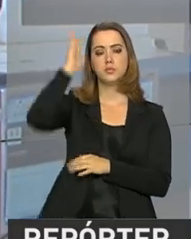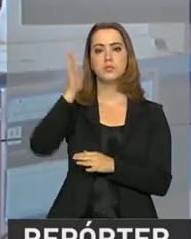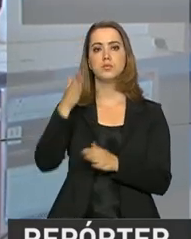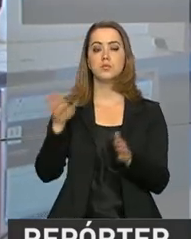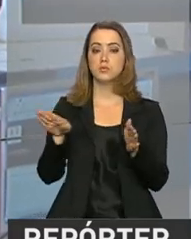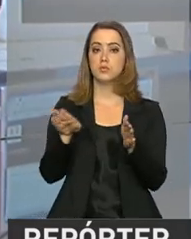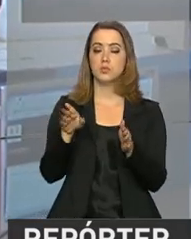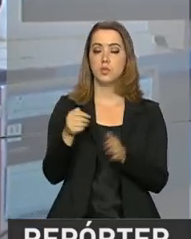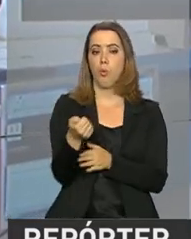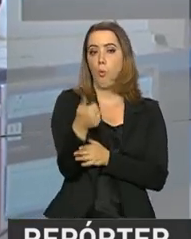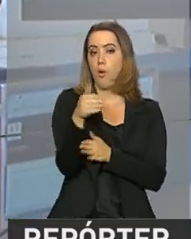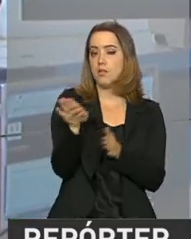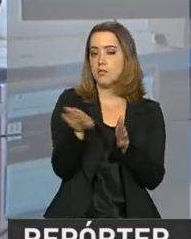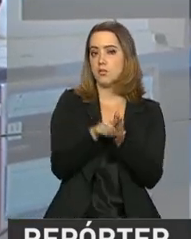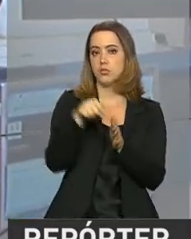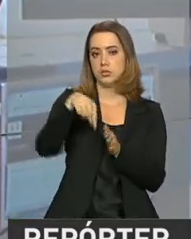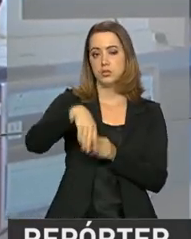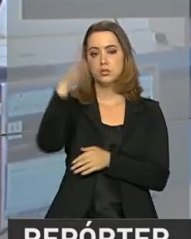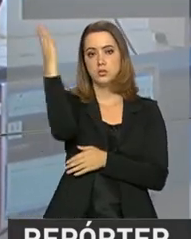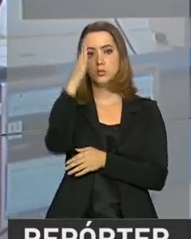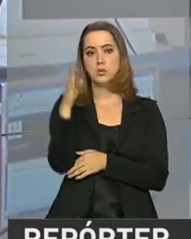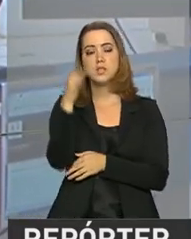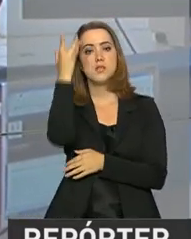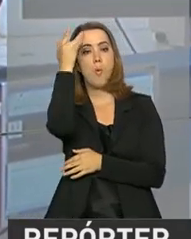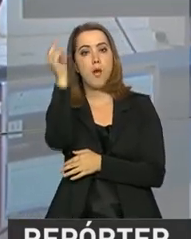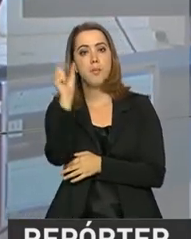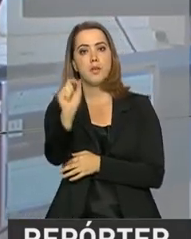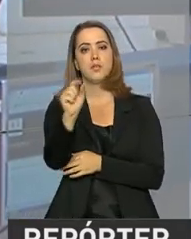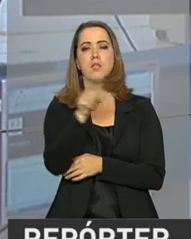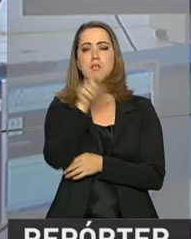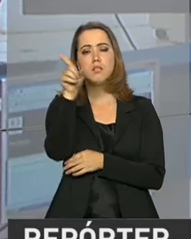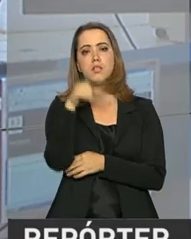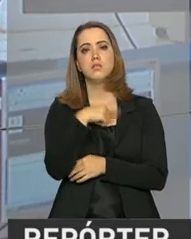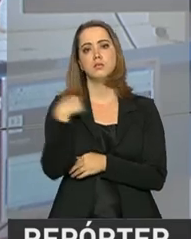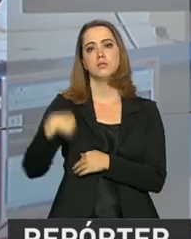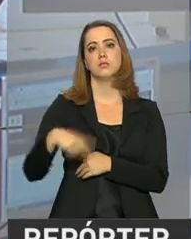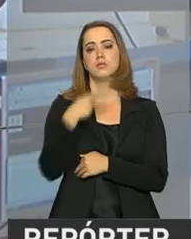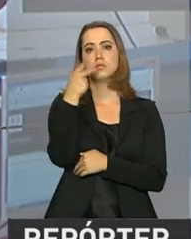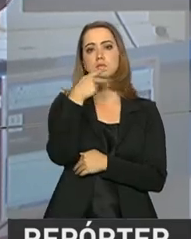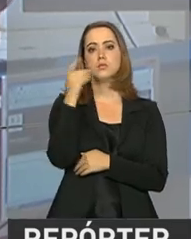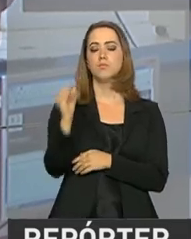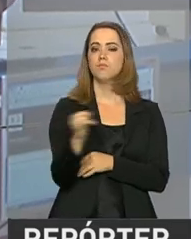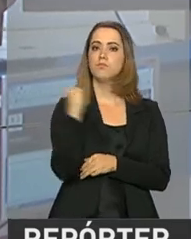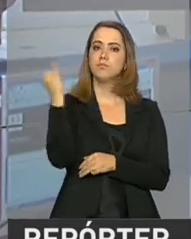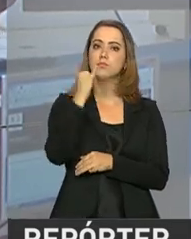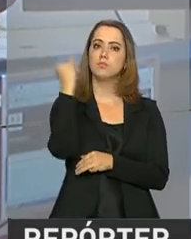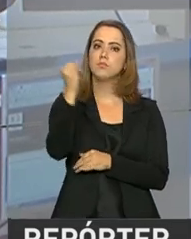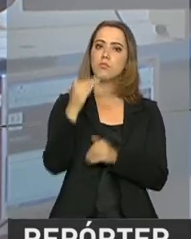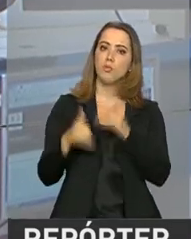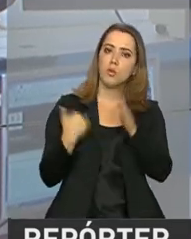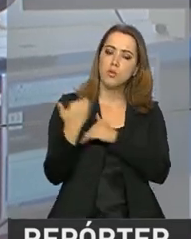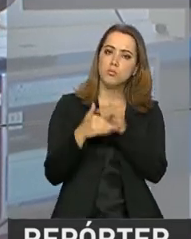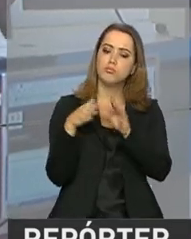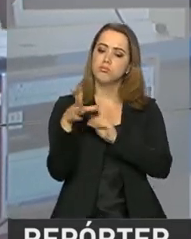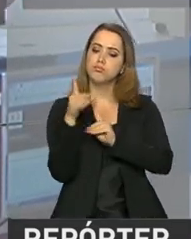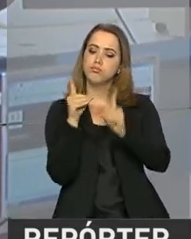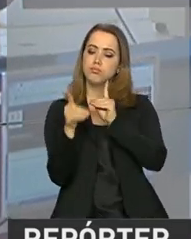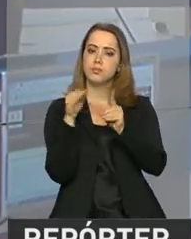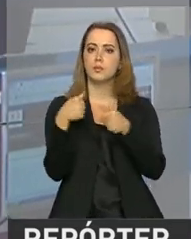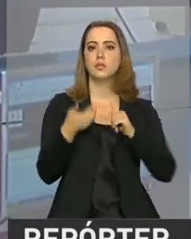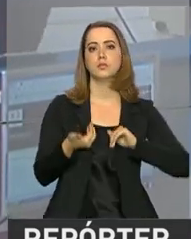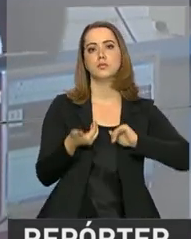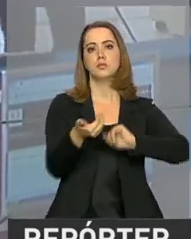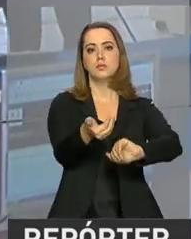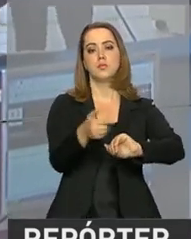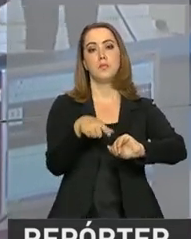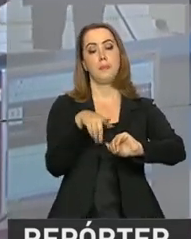Brasil a chegada é prevista para amanhã lá na China ele falou sobre a importância de se manter o diálogo com o congresso segundo Michel Temer